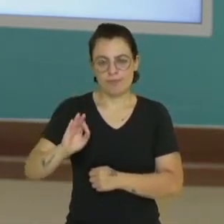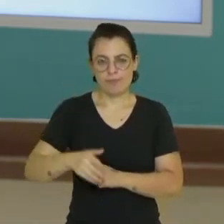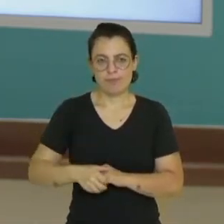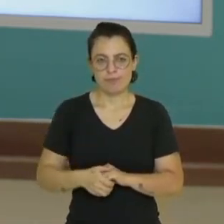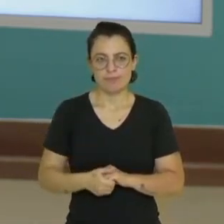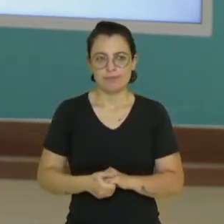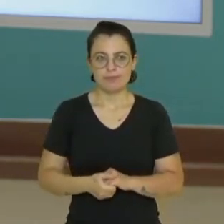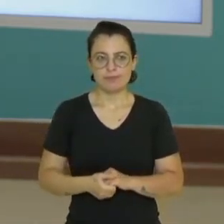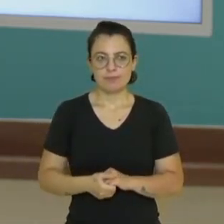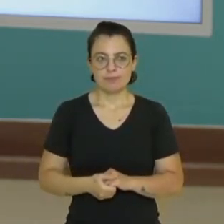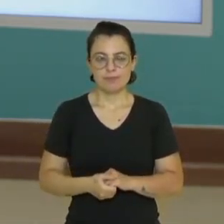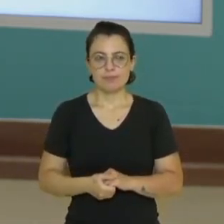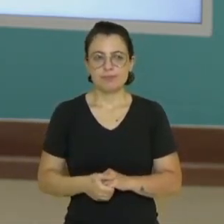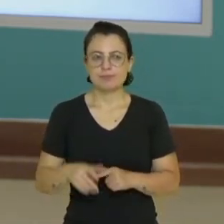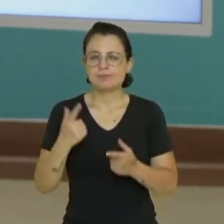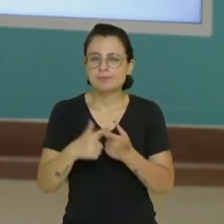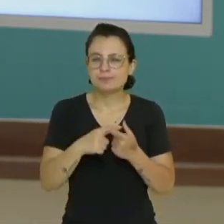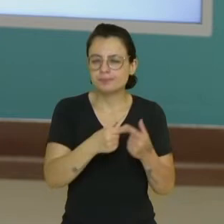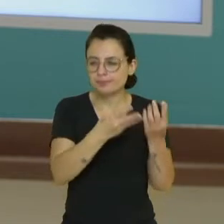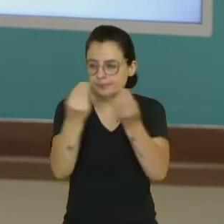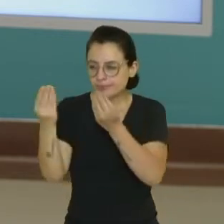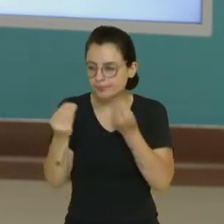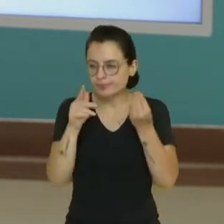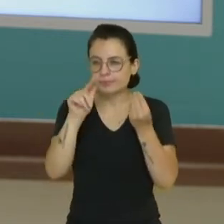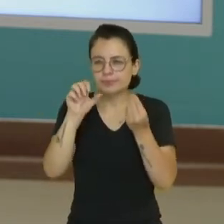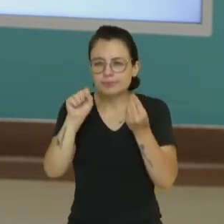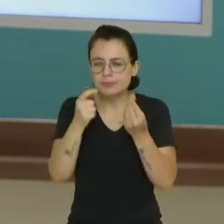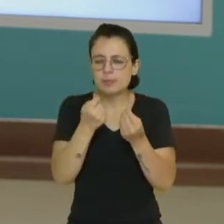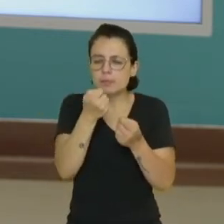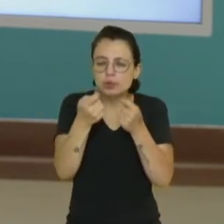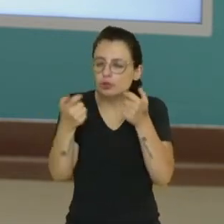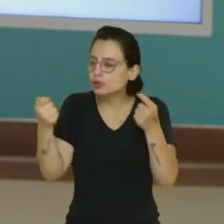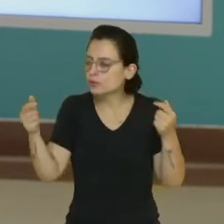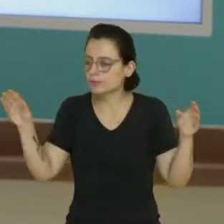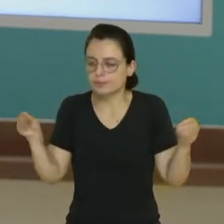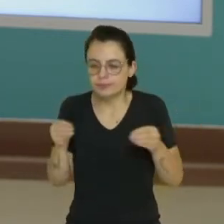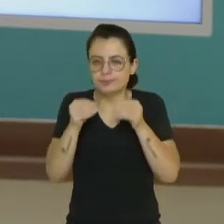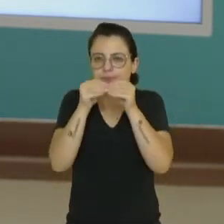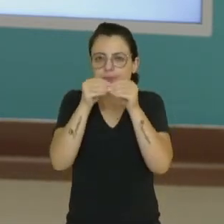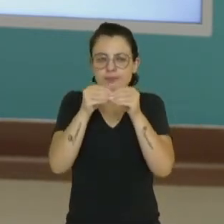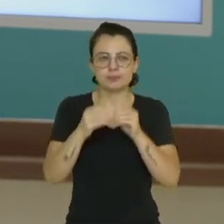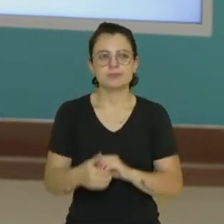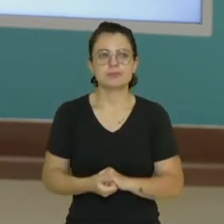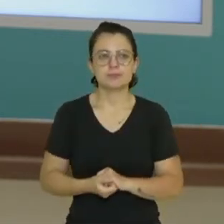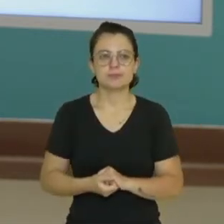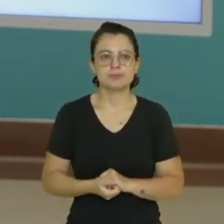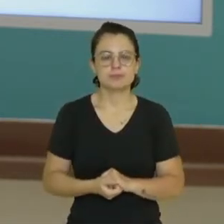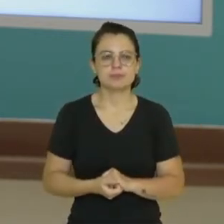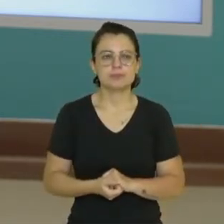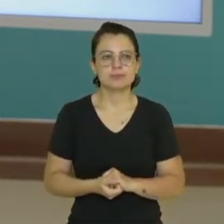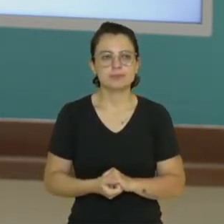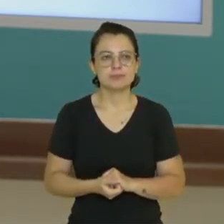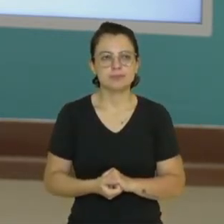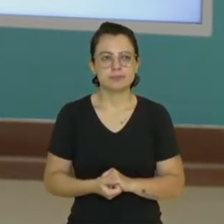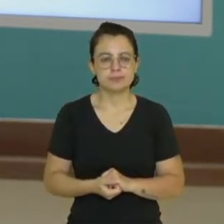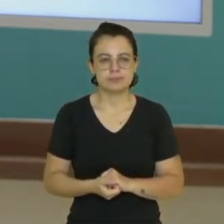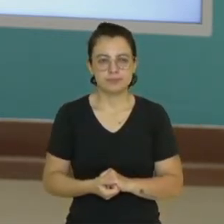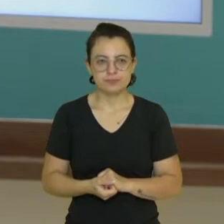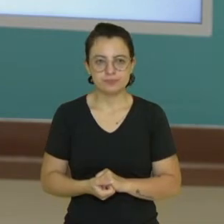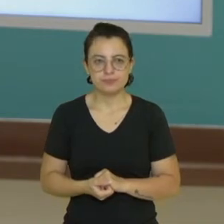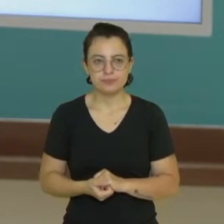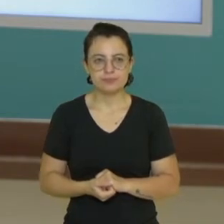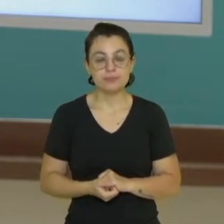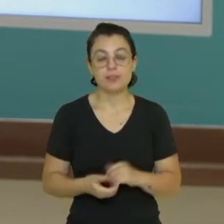0,97%, porque eles são vários gases com uma quantidade muito pequena, então nós juntamos todos. E agora a